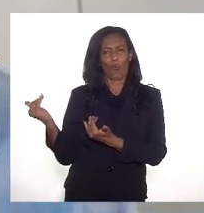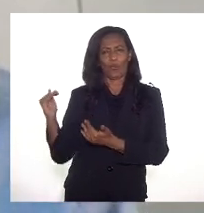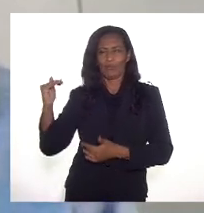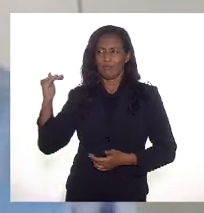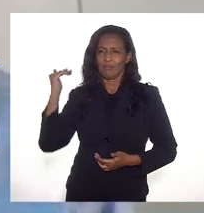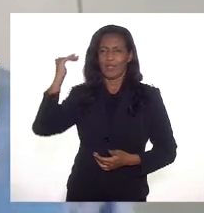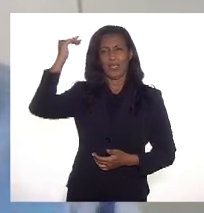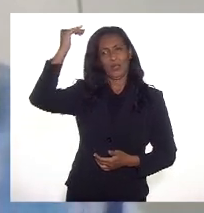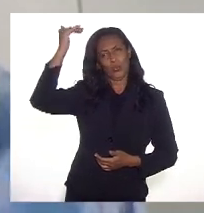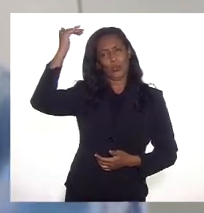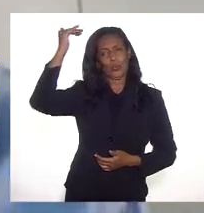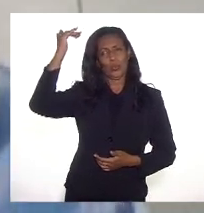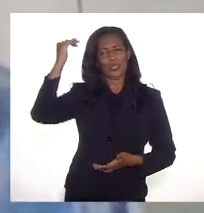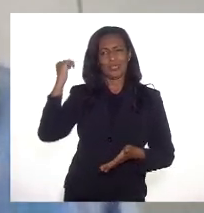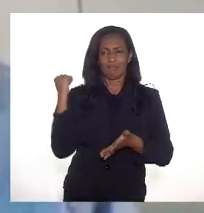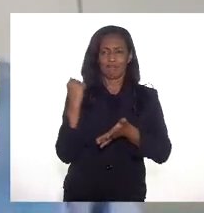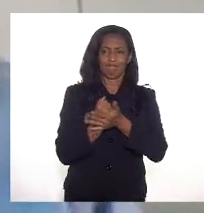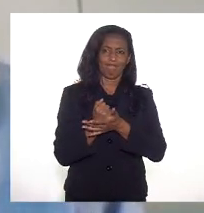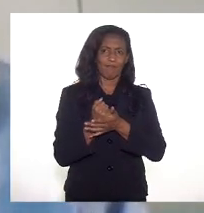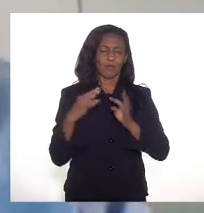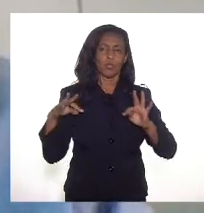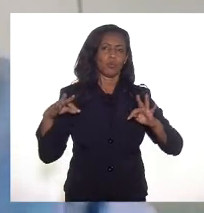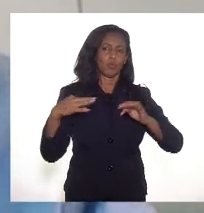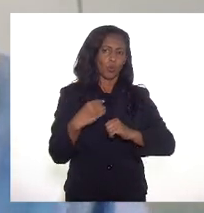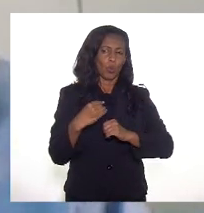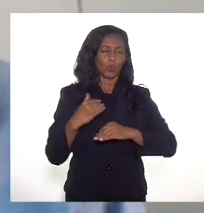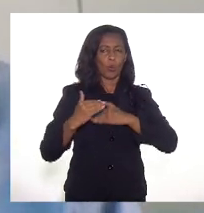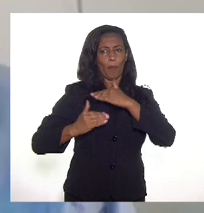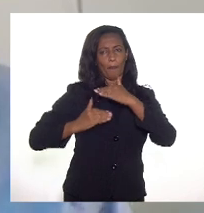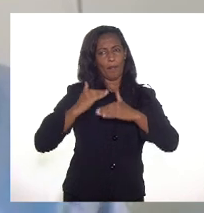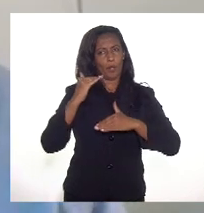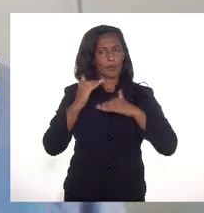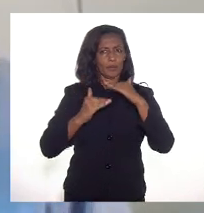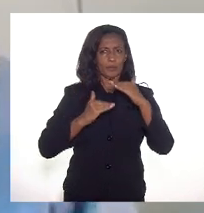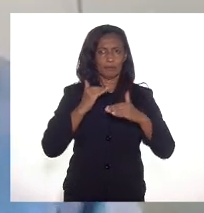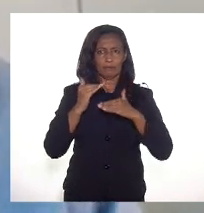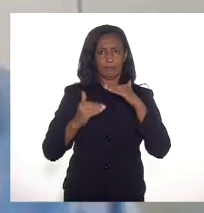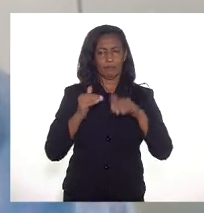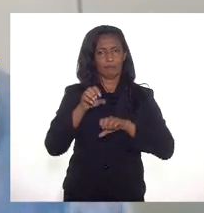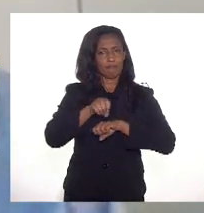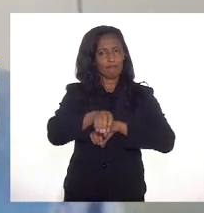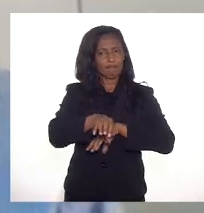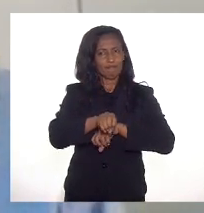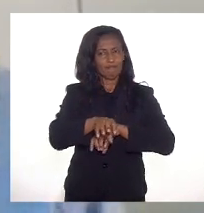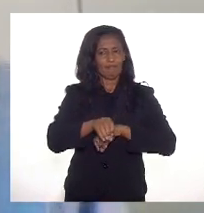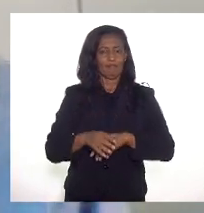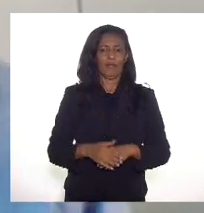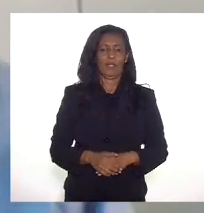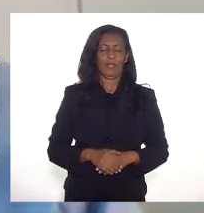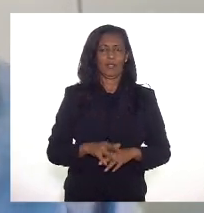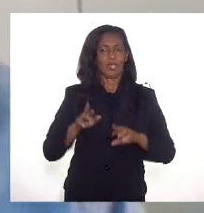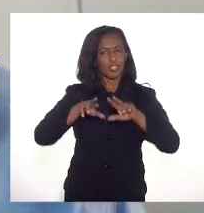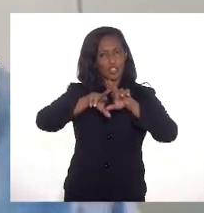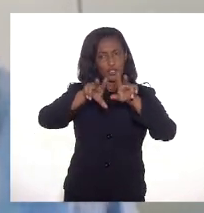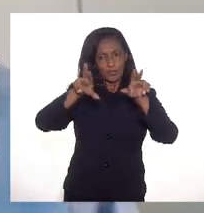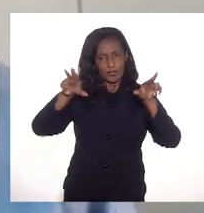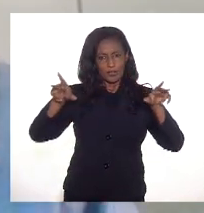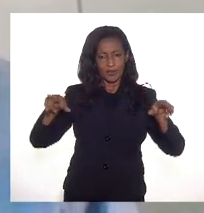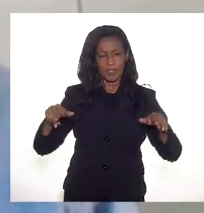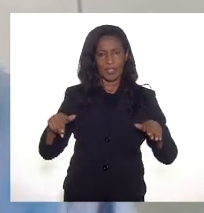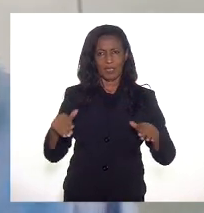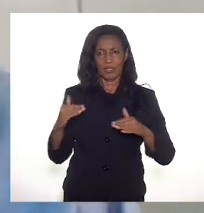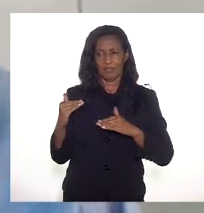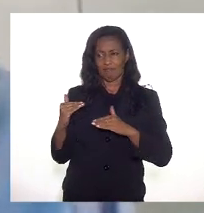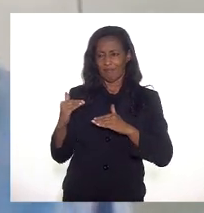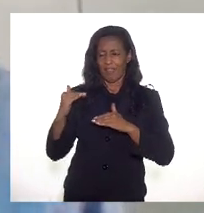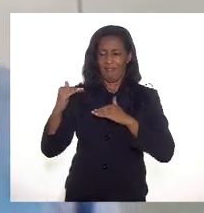e adultos, o impacto sobre todo o nosso processo educacional nas diferentes etapas